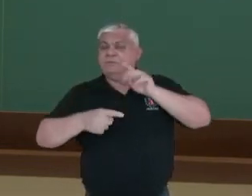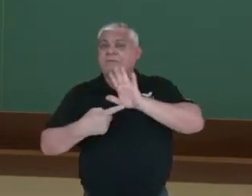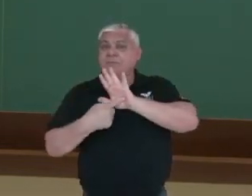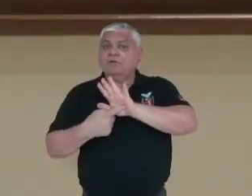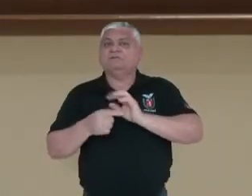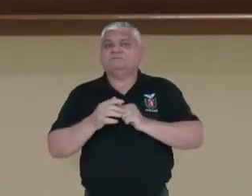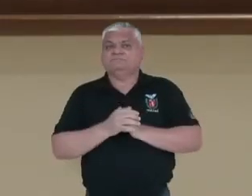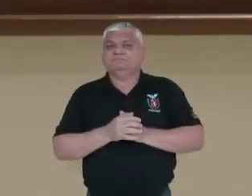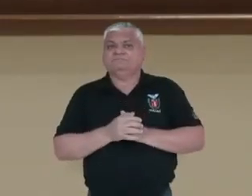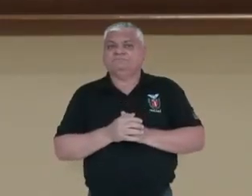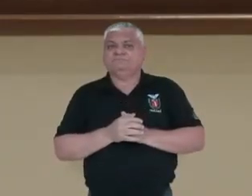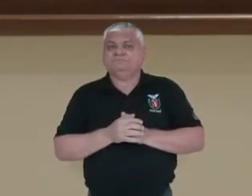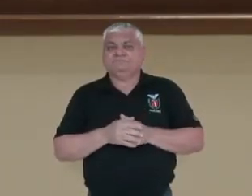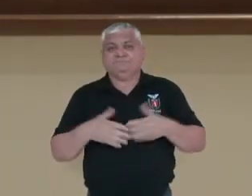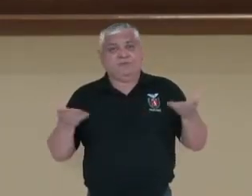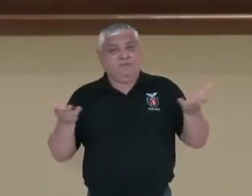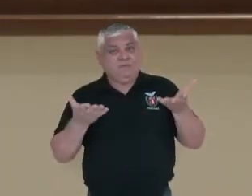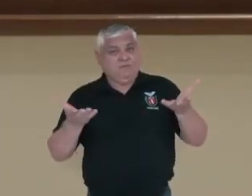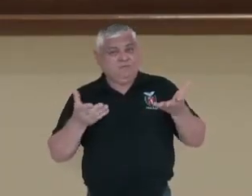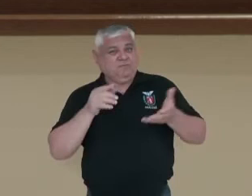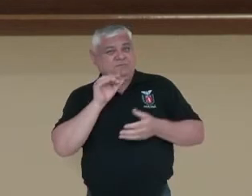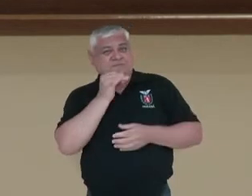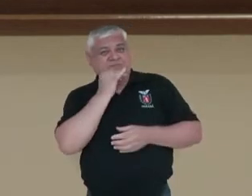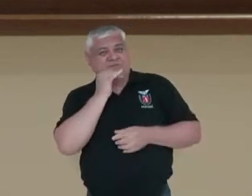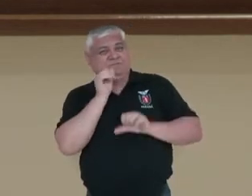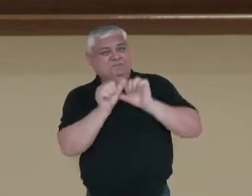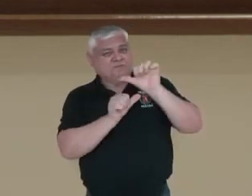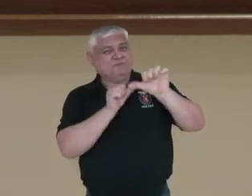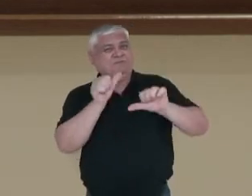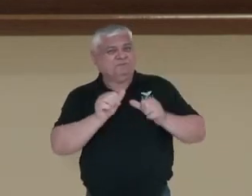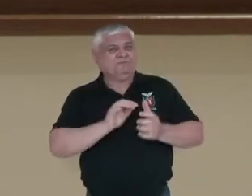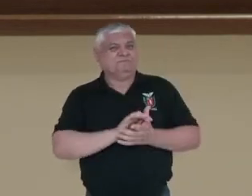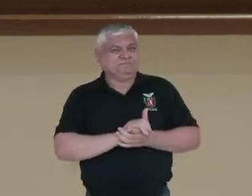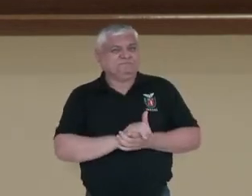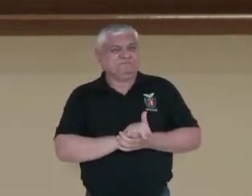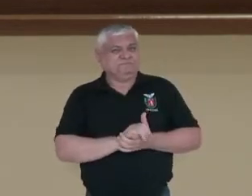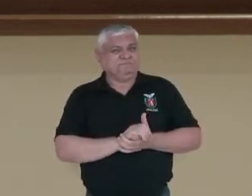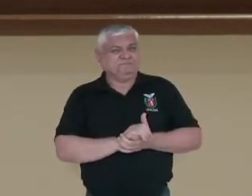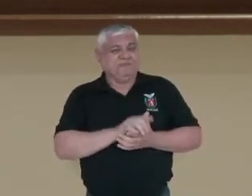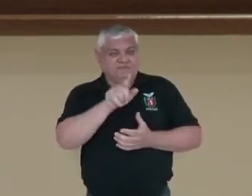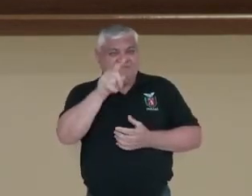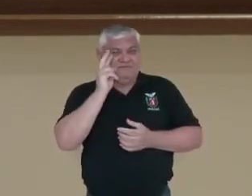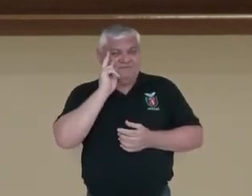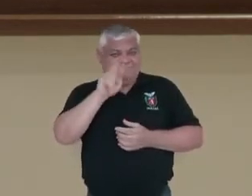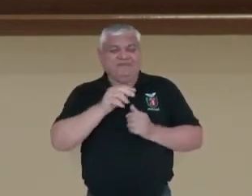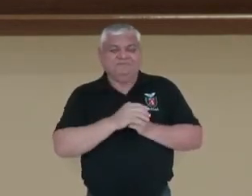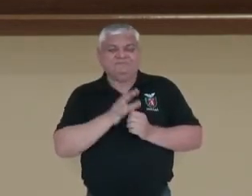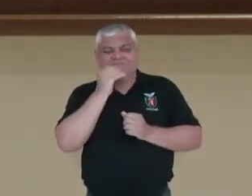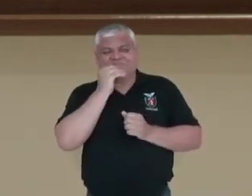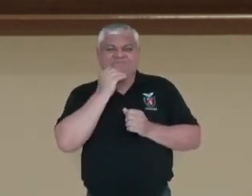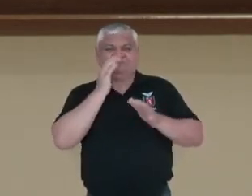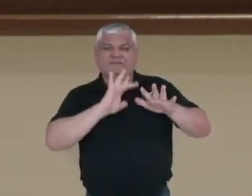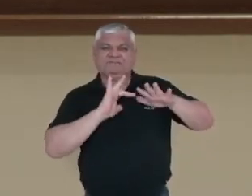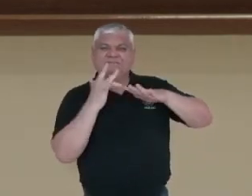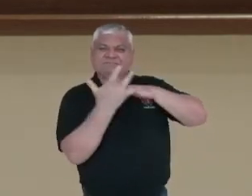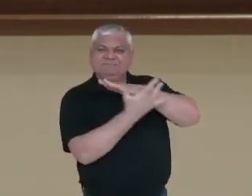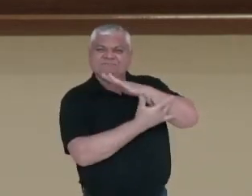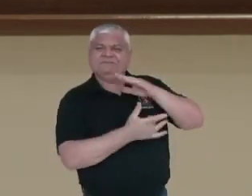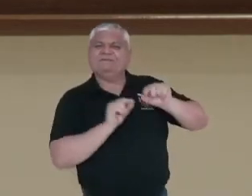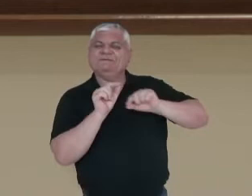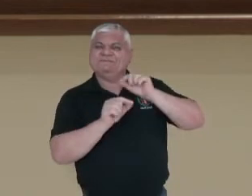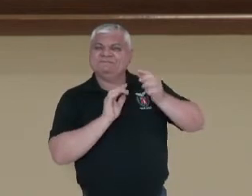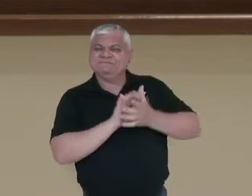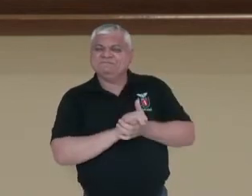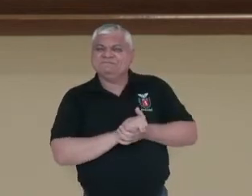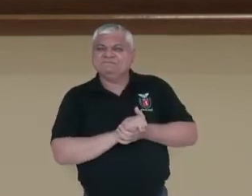cá, vamos para cá. Hoje em dia mudou um pouquinho, não é? Você consegue ver lá nas redes sociais a notícia e